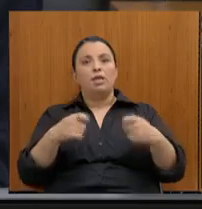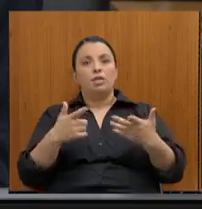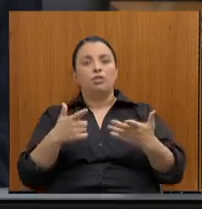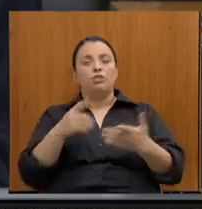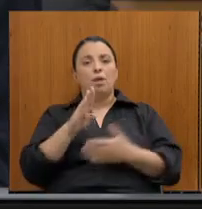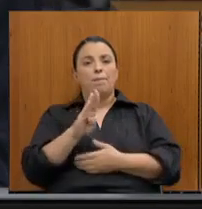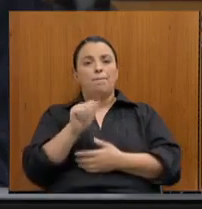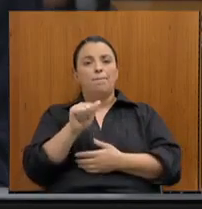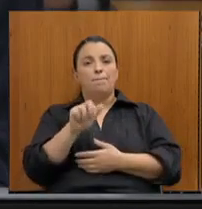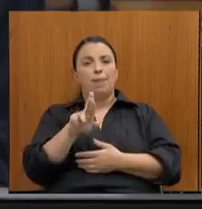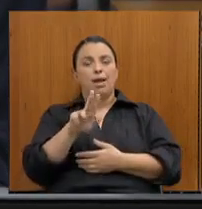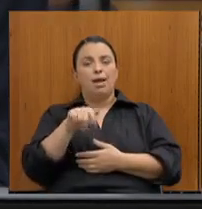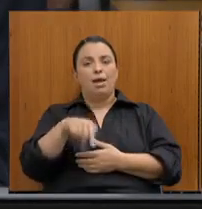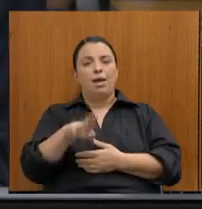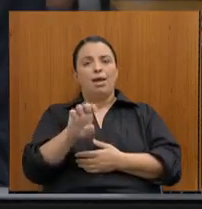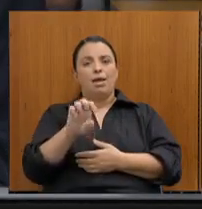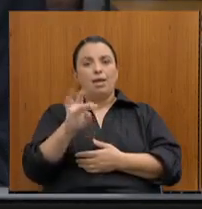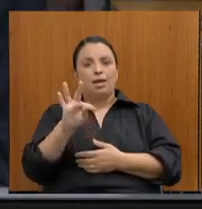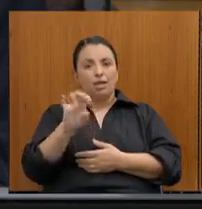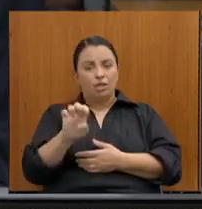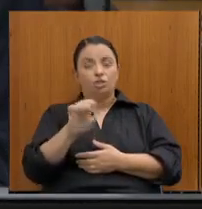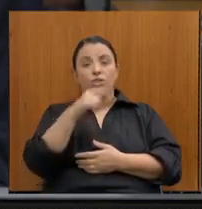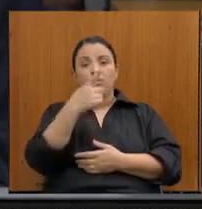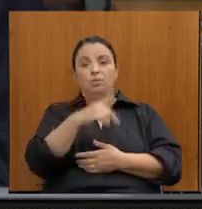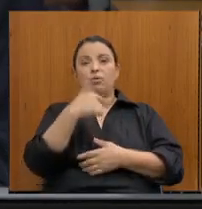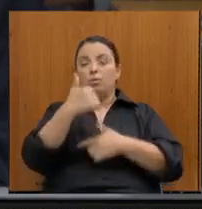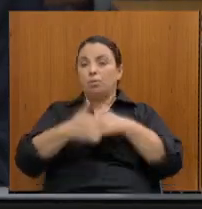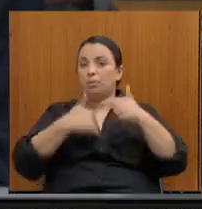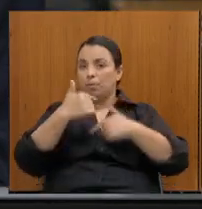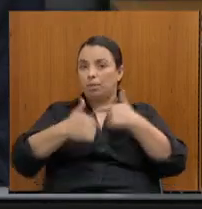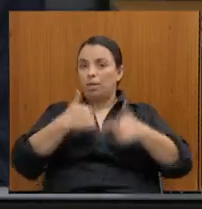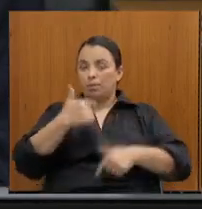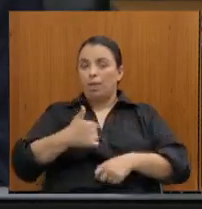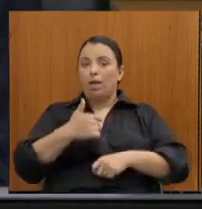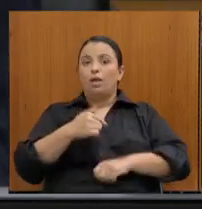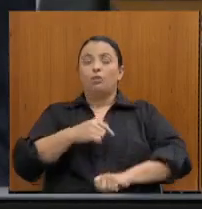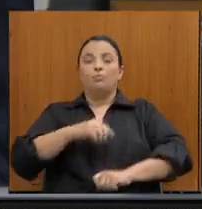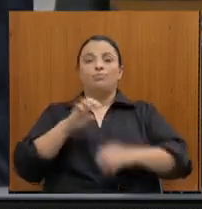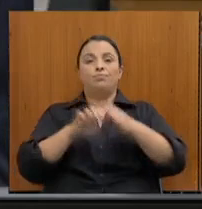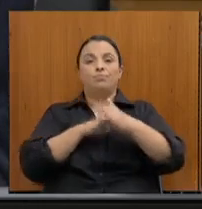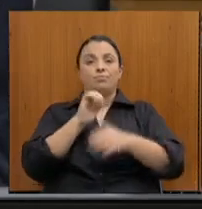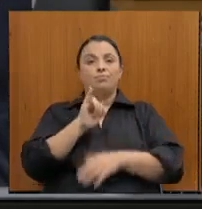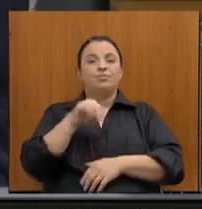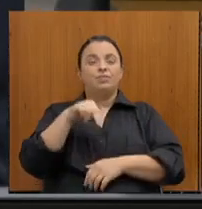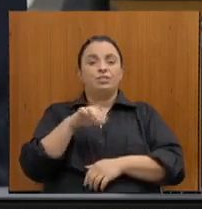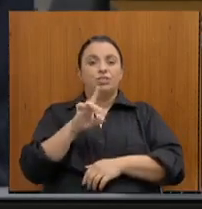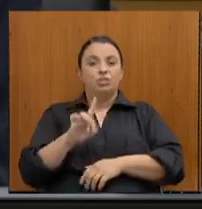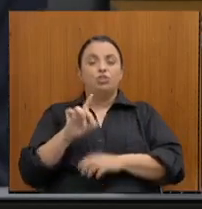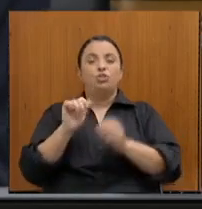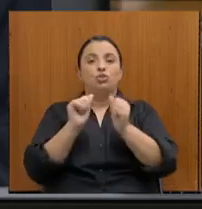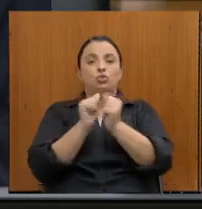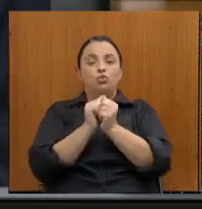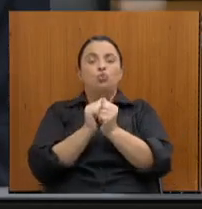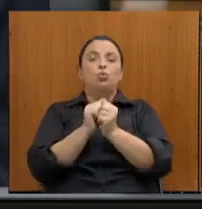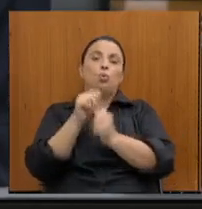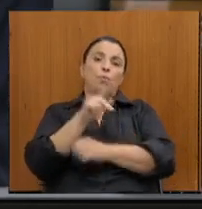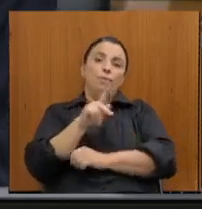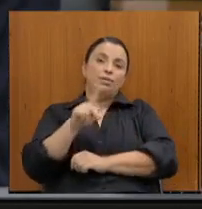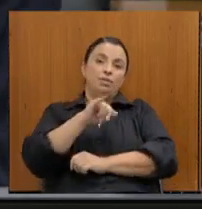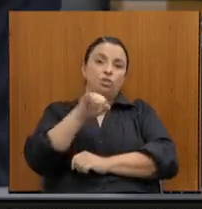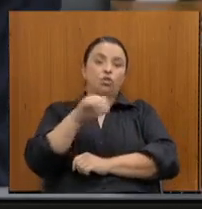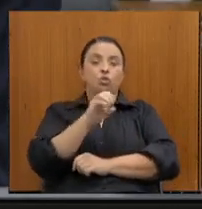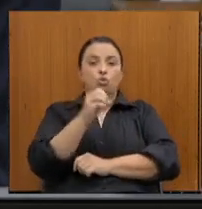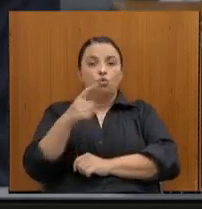basquete Ele trabalha vem desenvolvendo com o índio juntamente com o nosso Presidente João Paulo